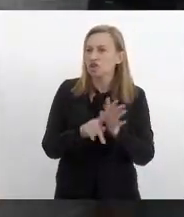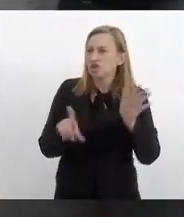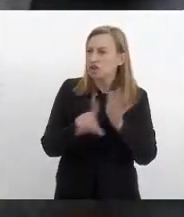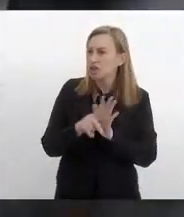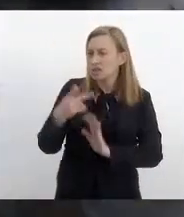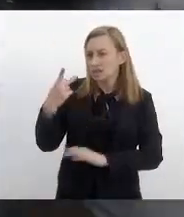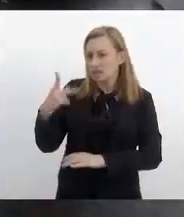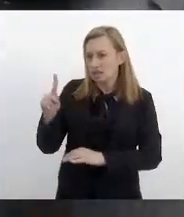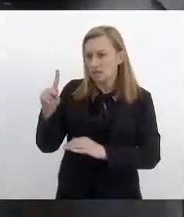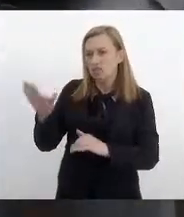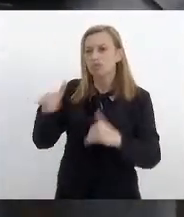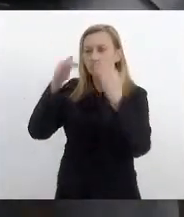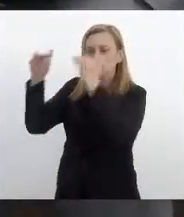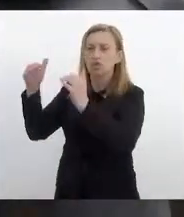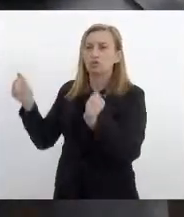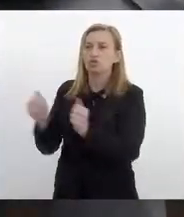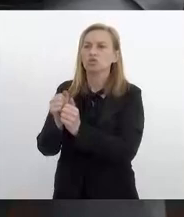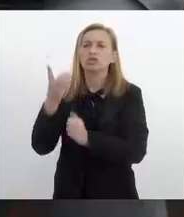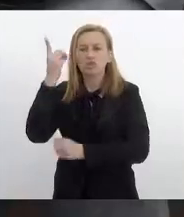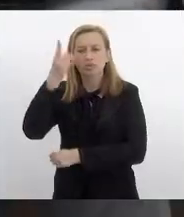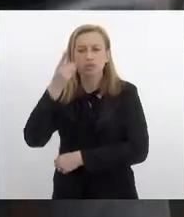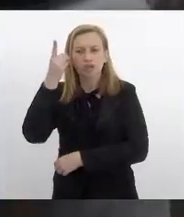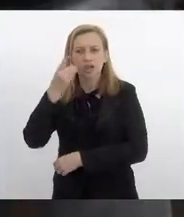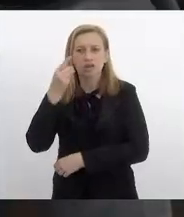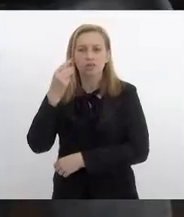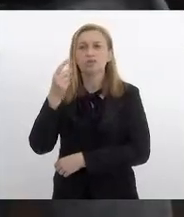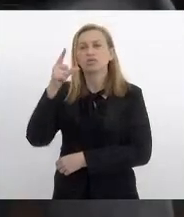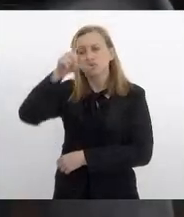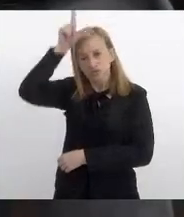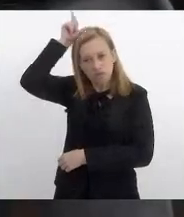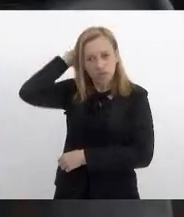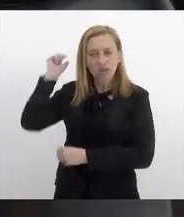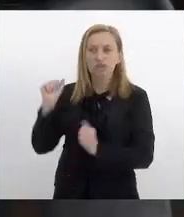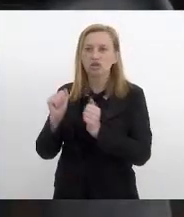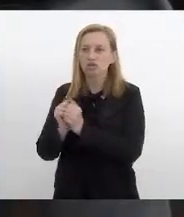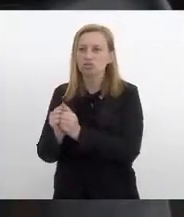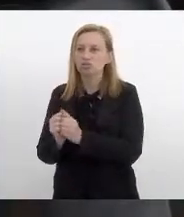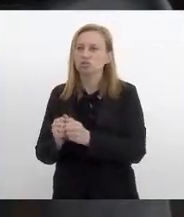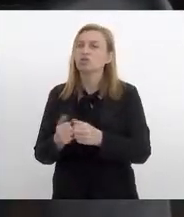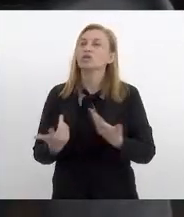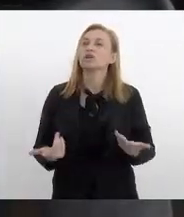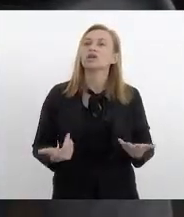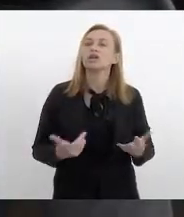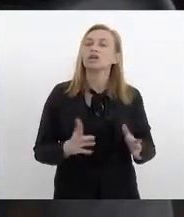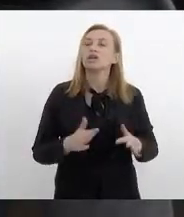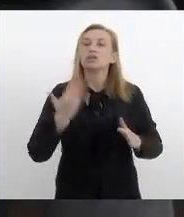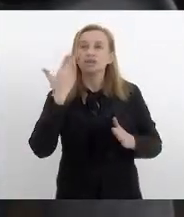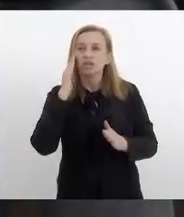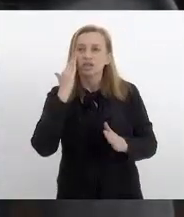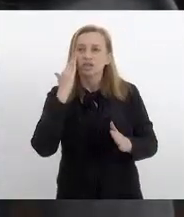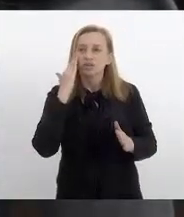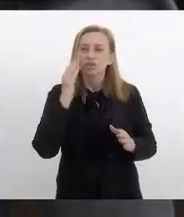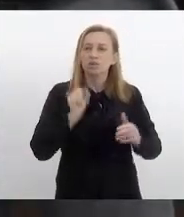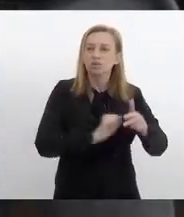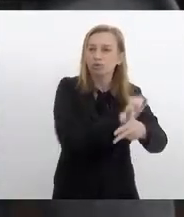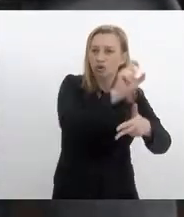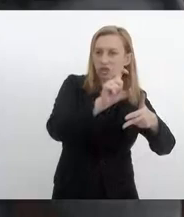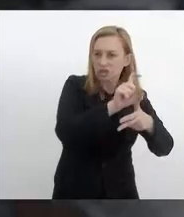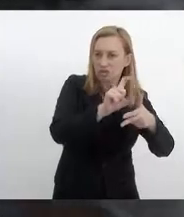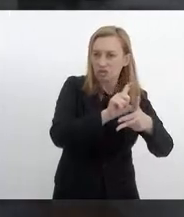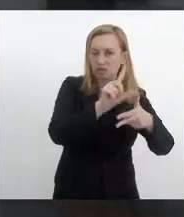Excelência, com o deputado Luiz Paulo, de bancar essa briga. A partir do momento que há um entendimento entre o Poder Executivo